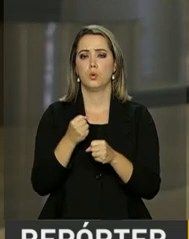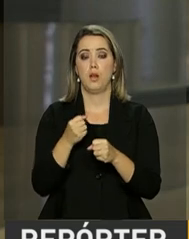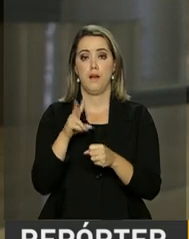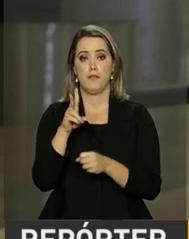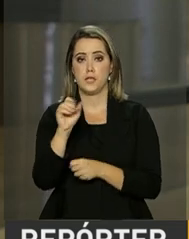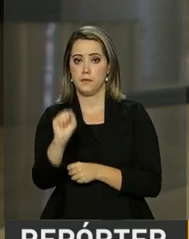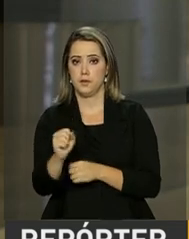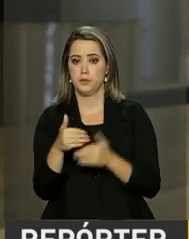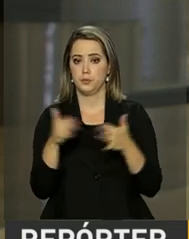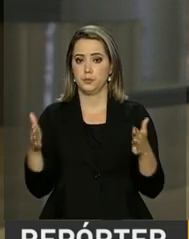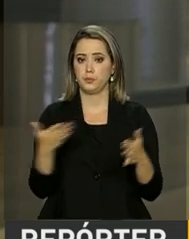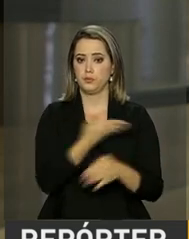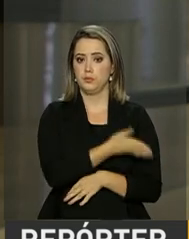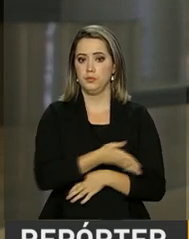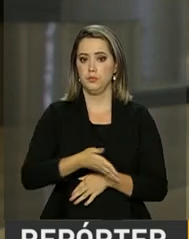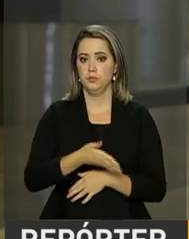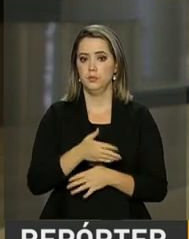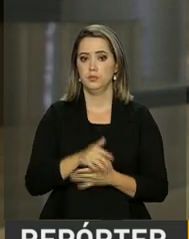O endereço é